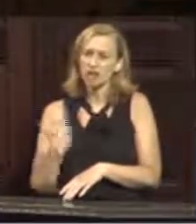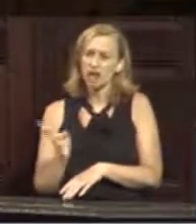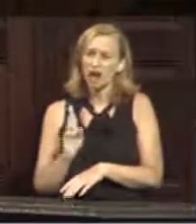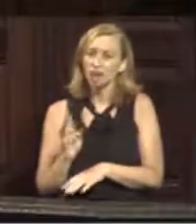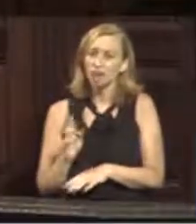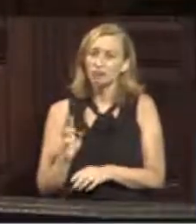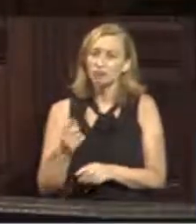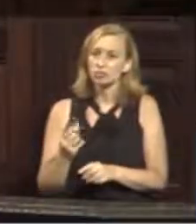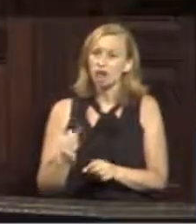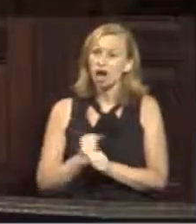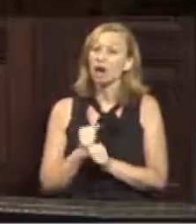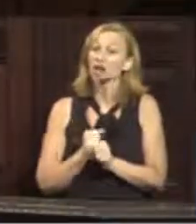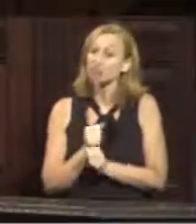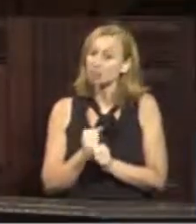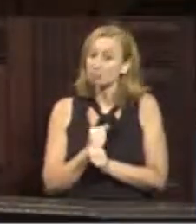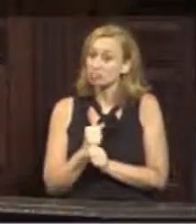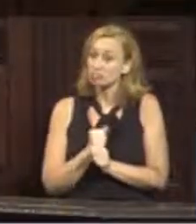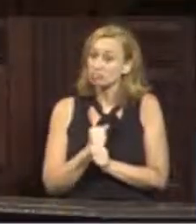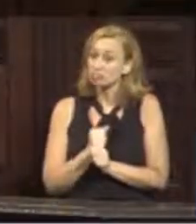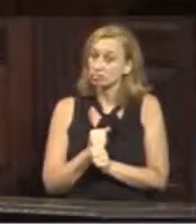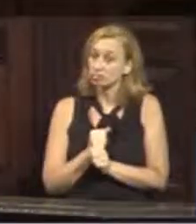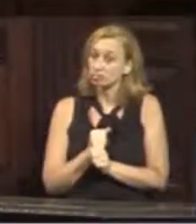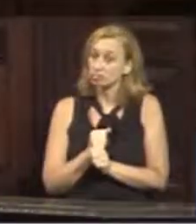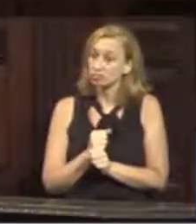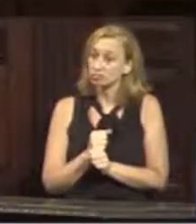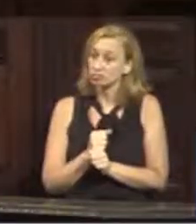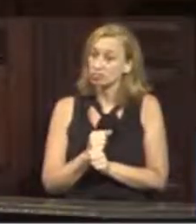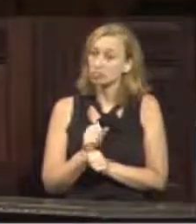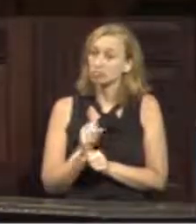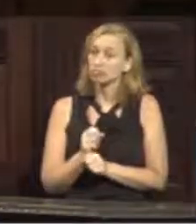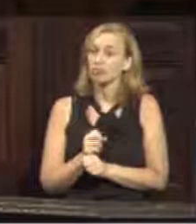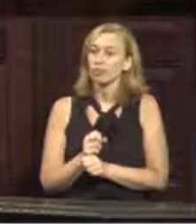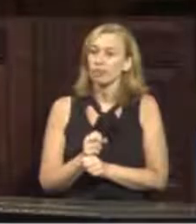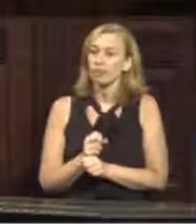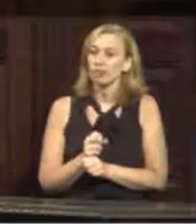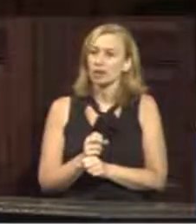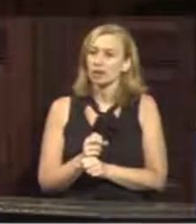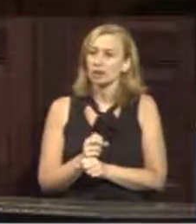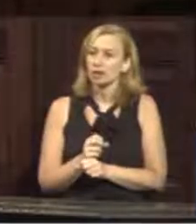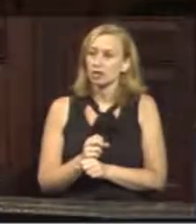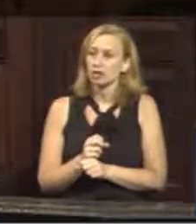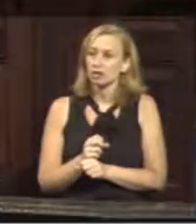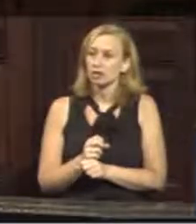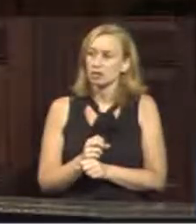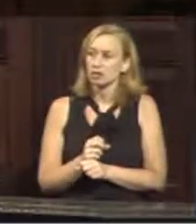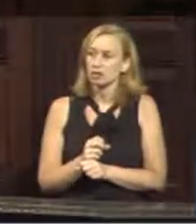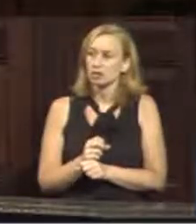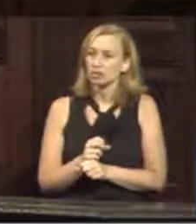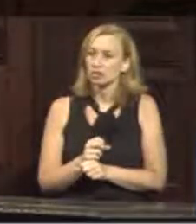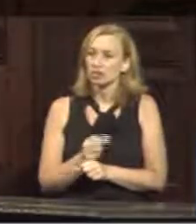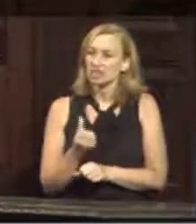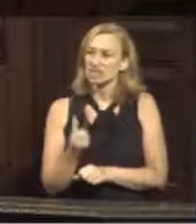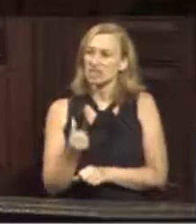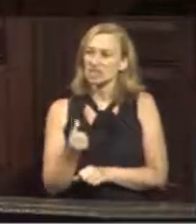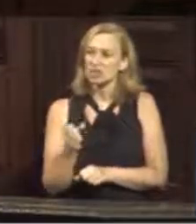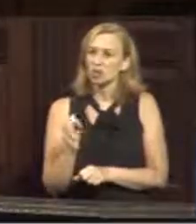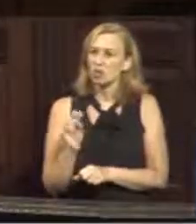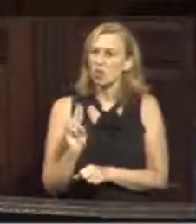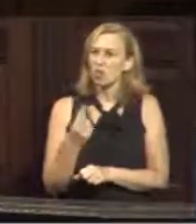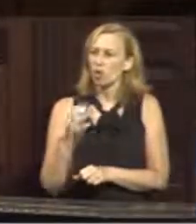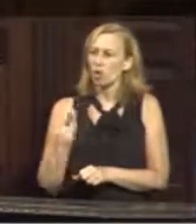por ano. Isso cálculo que eu fiz há mais de, quiçá, 6 ou 8 anos atrás.